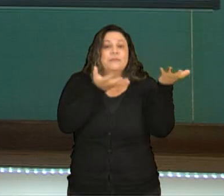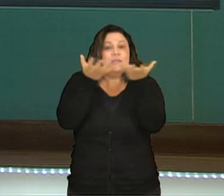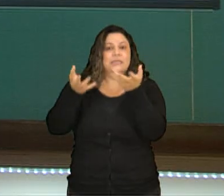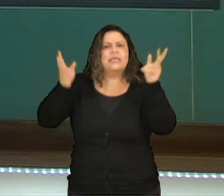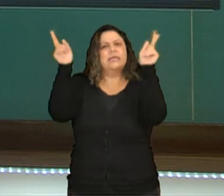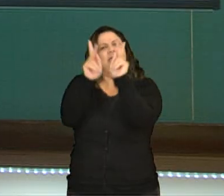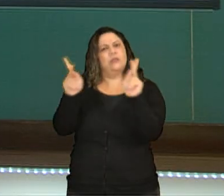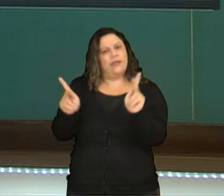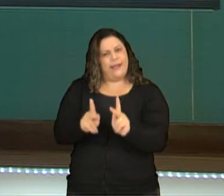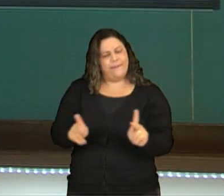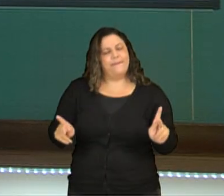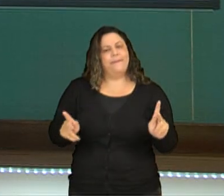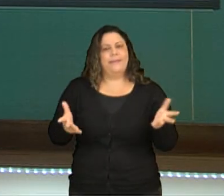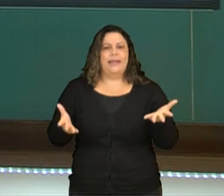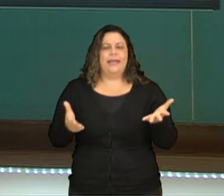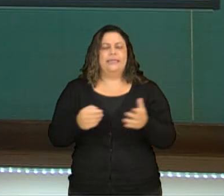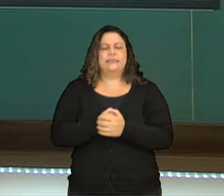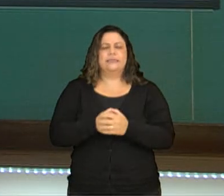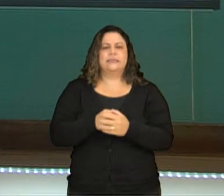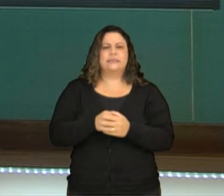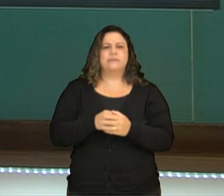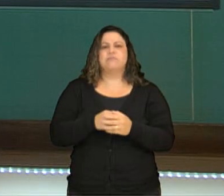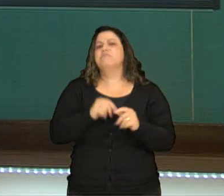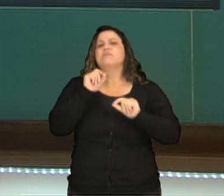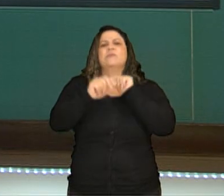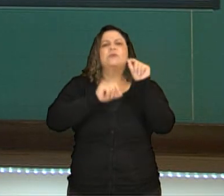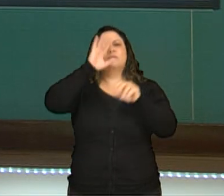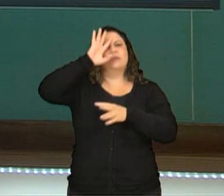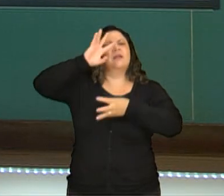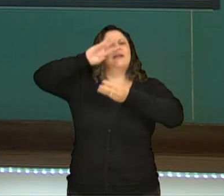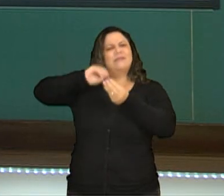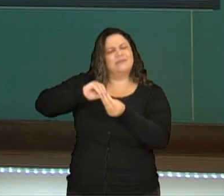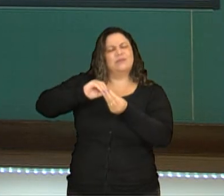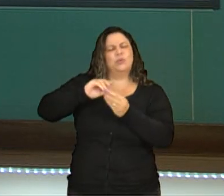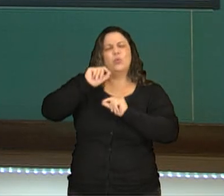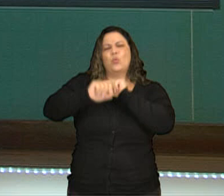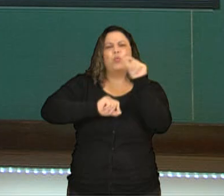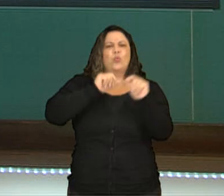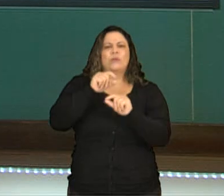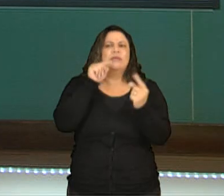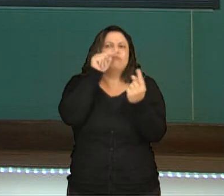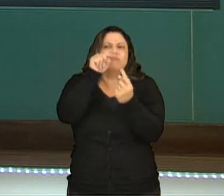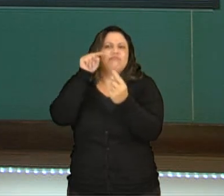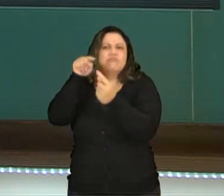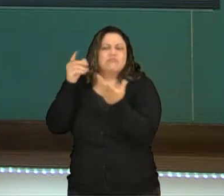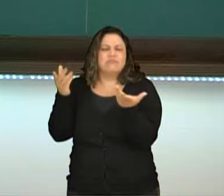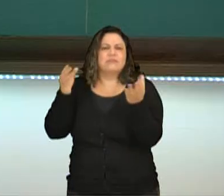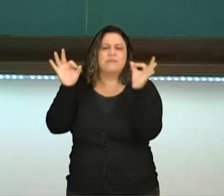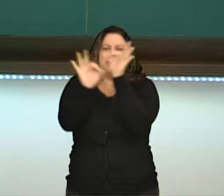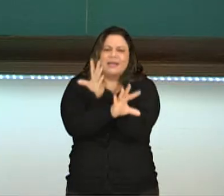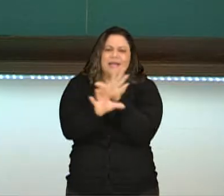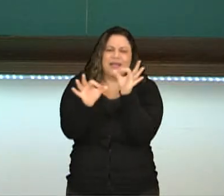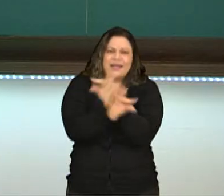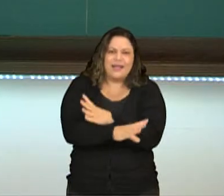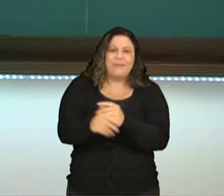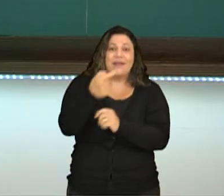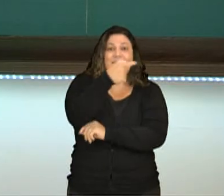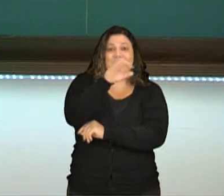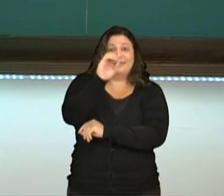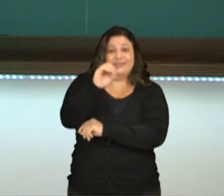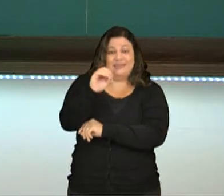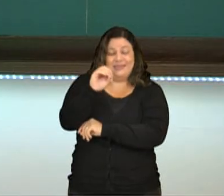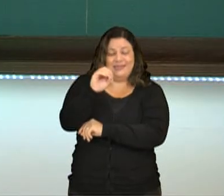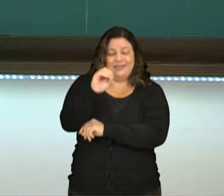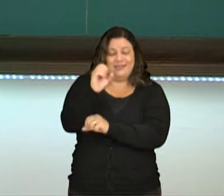você, vamos ver, aponte possíveis soluções para a questão palestina, procurando acabar com mais de 70 anos de guerra na